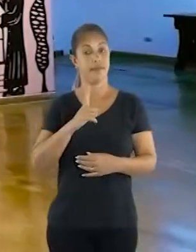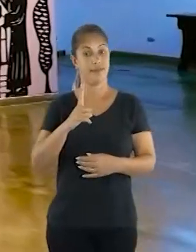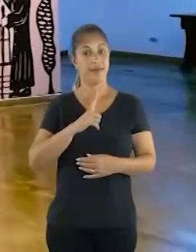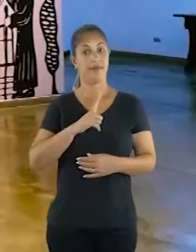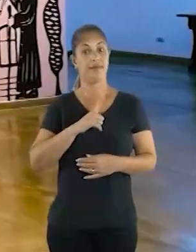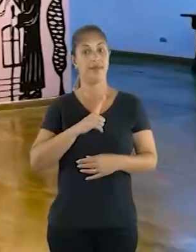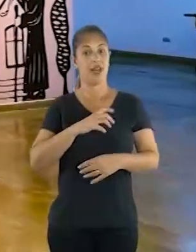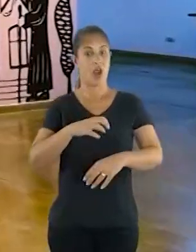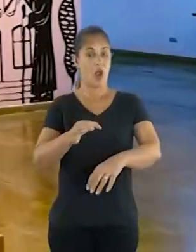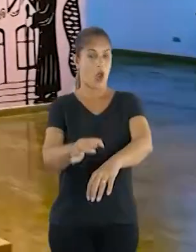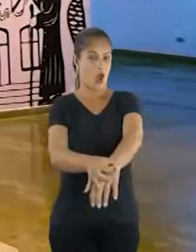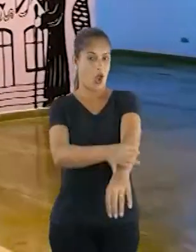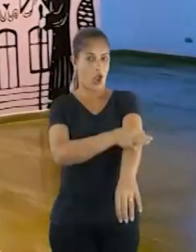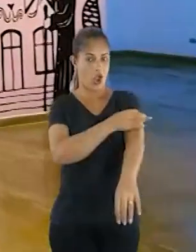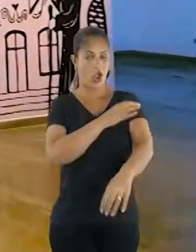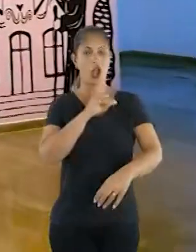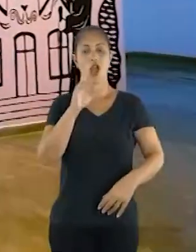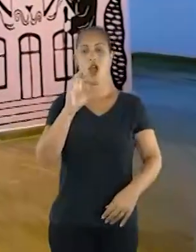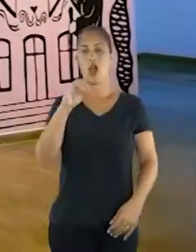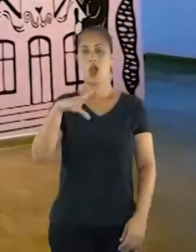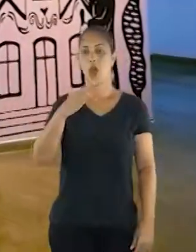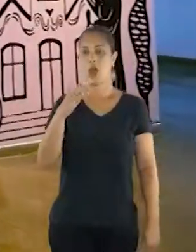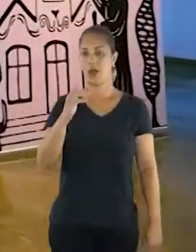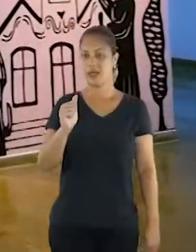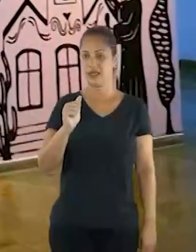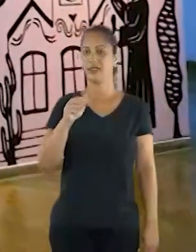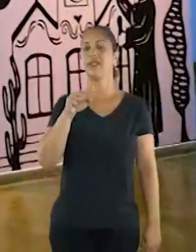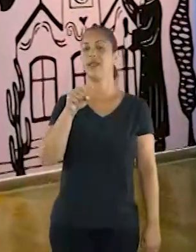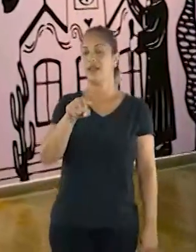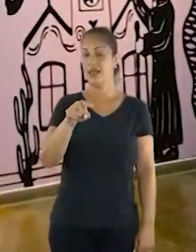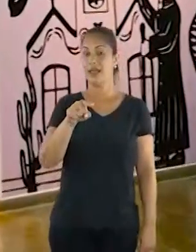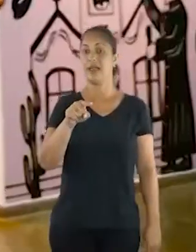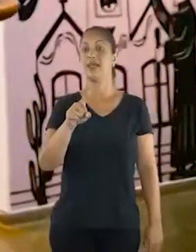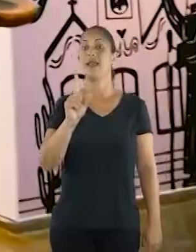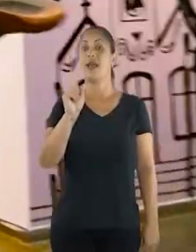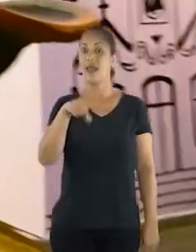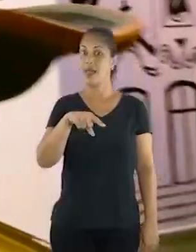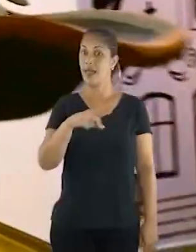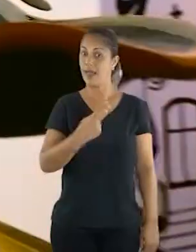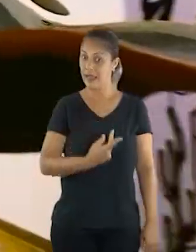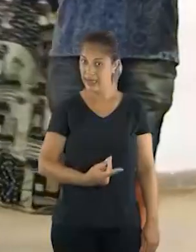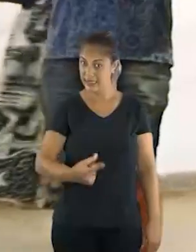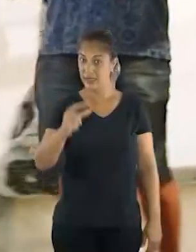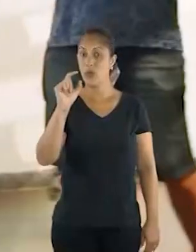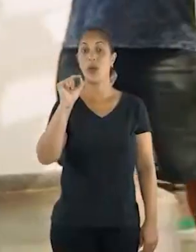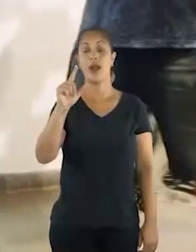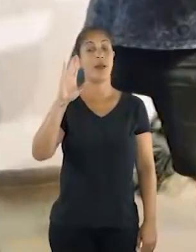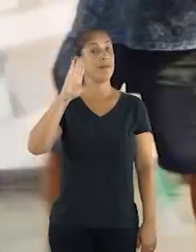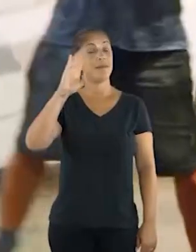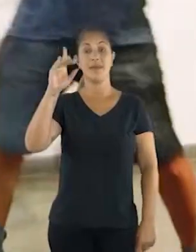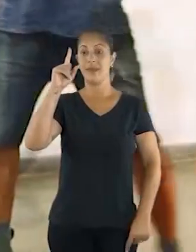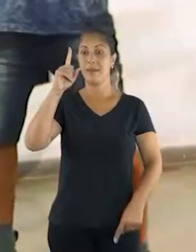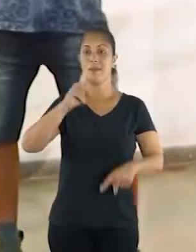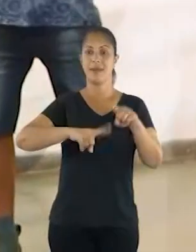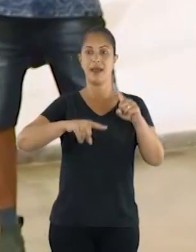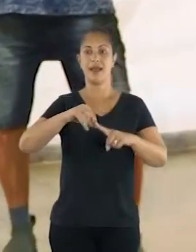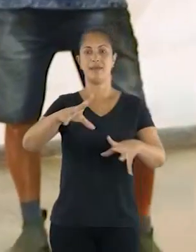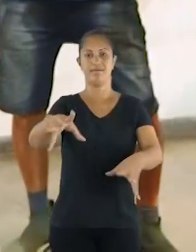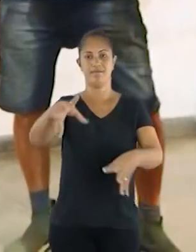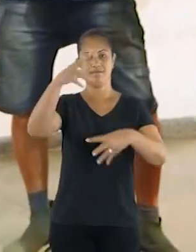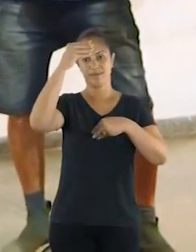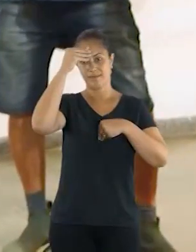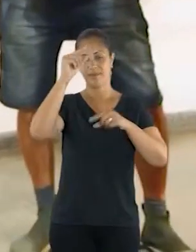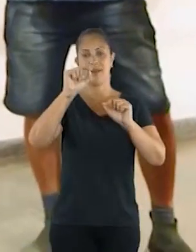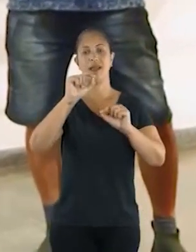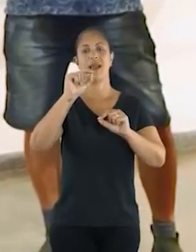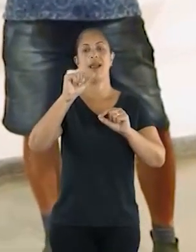onça Caetana. A onça Caetana, ela sai, vocês vão ver que ela é a materialização